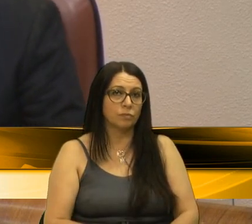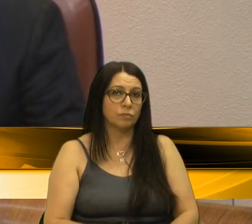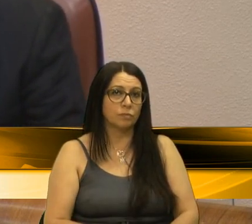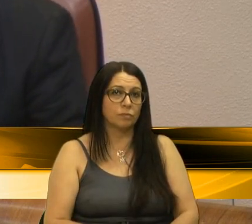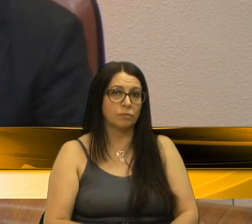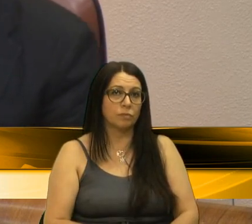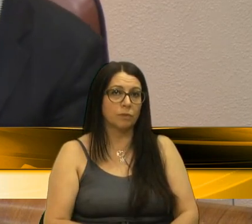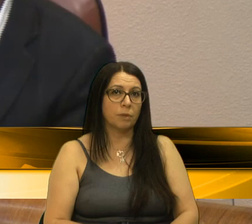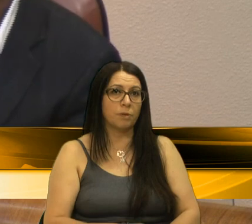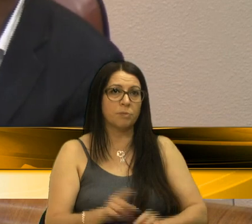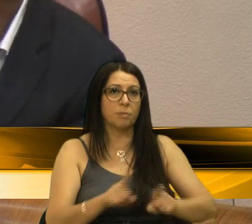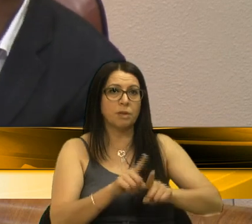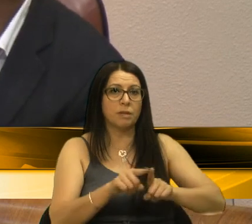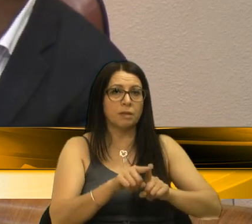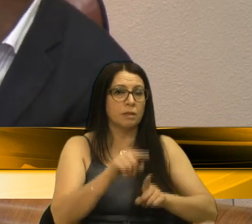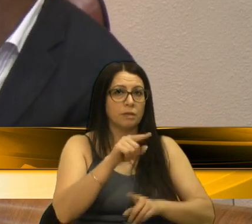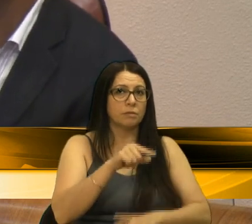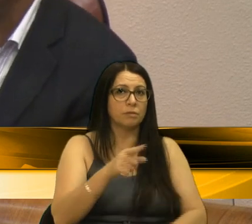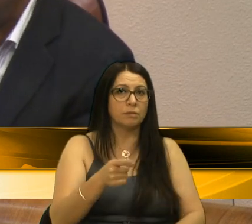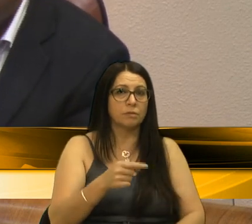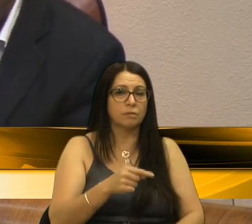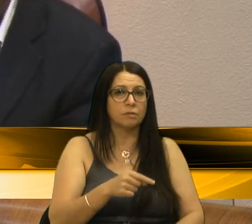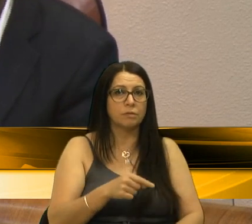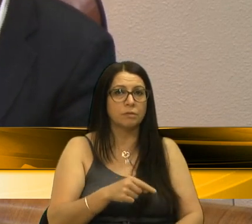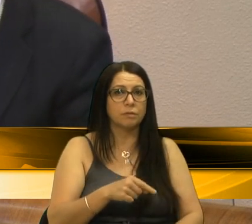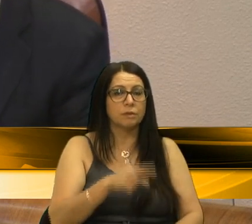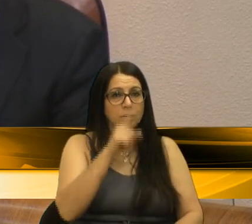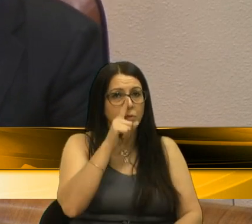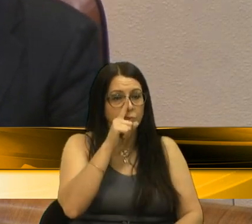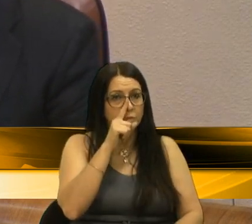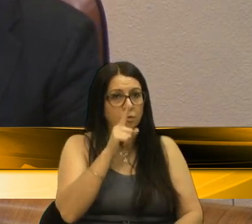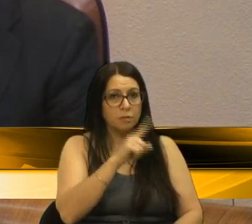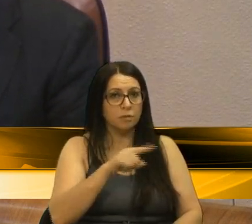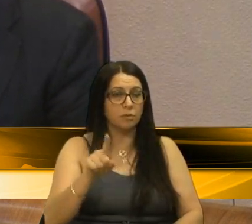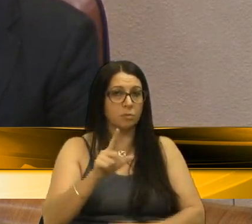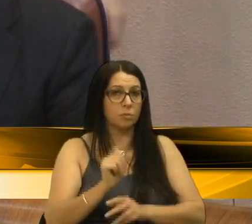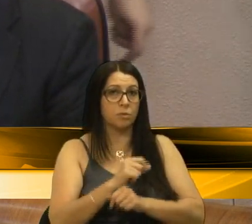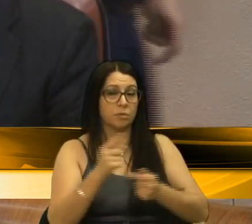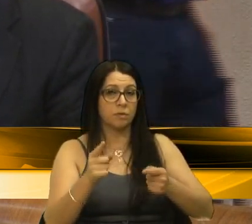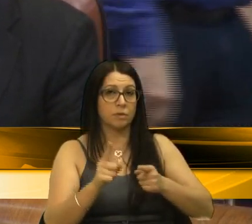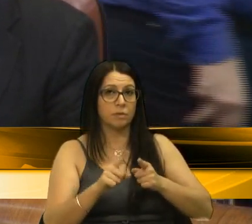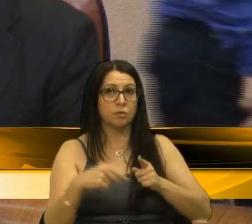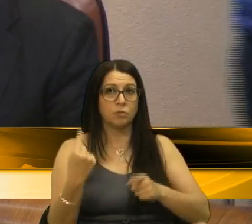O risco de dano irreparável ou de difícil